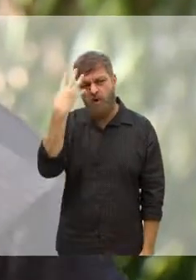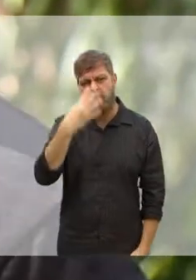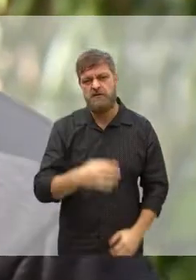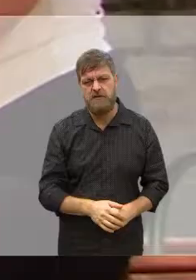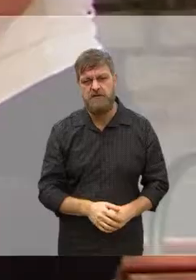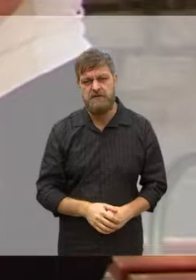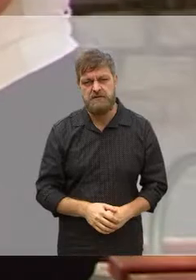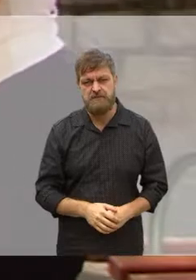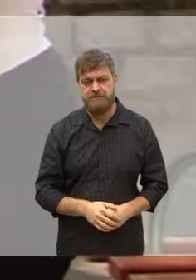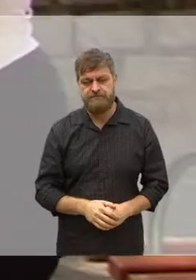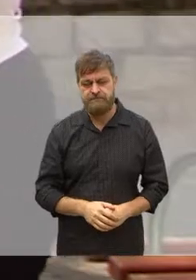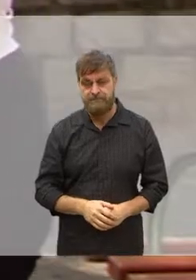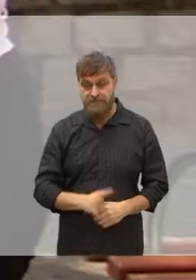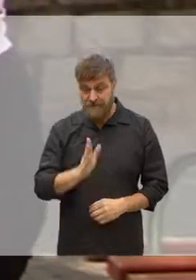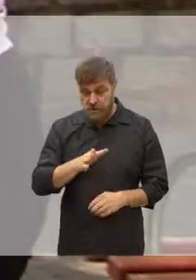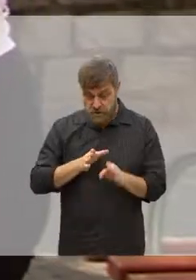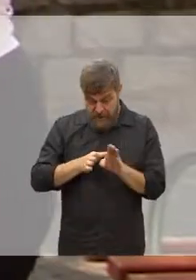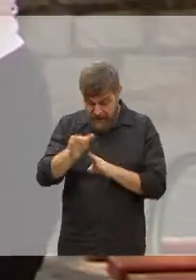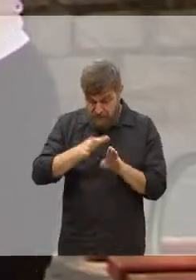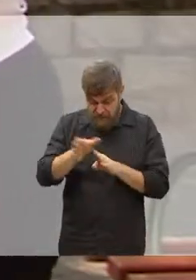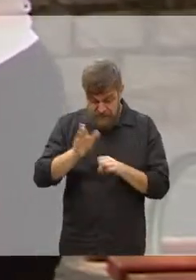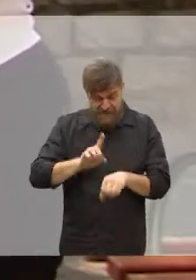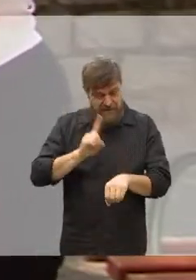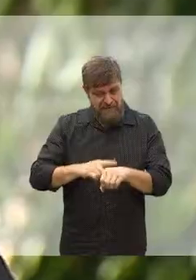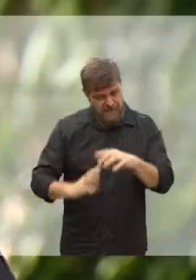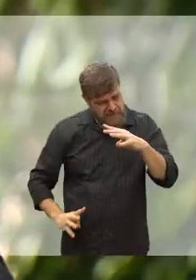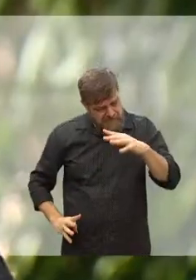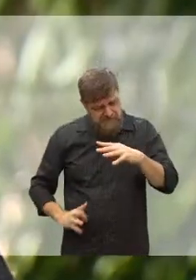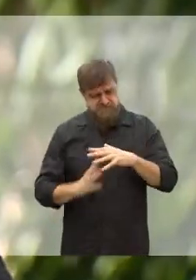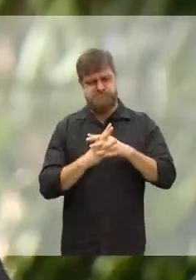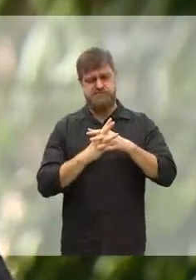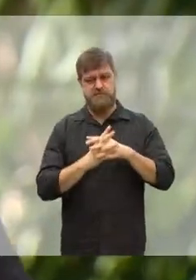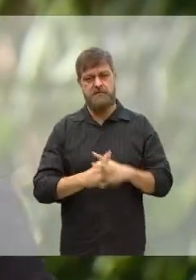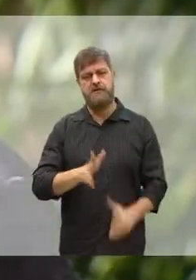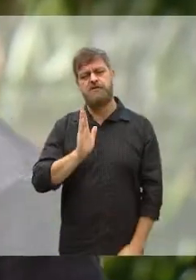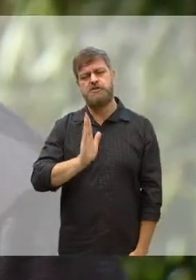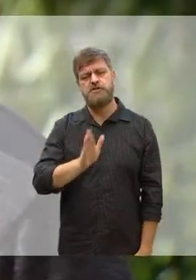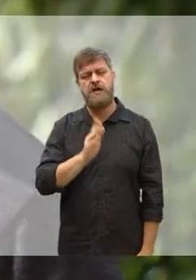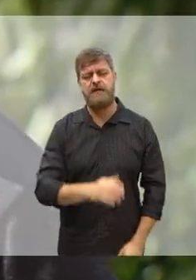2. Alguém já disse pra você que isso é muito tempo? Já.